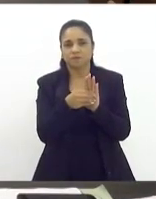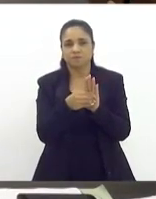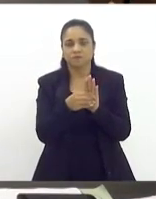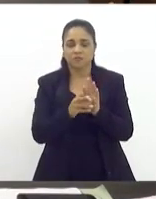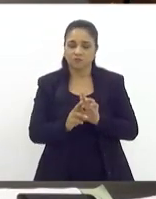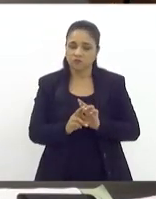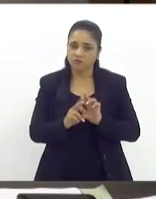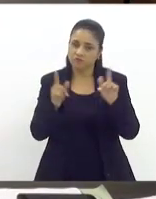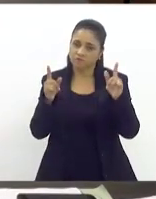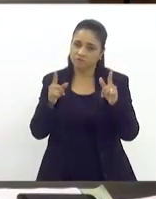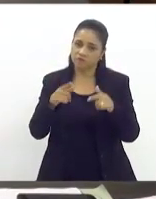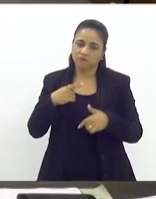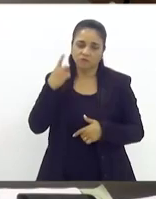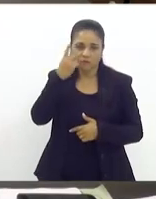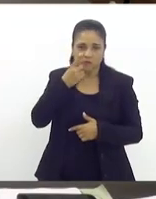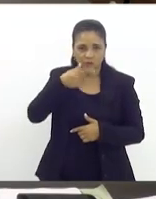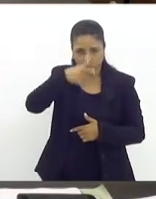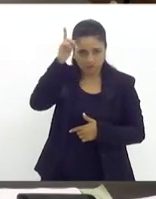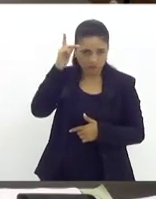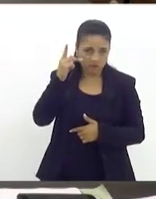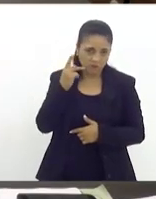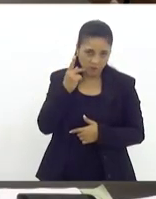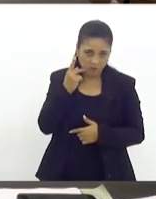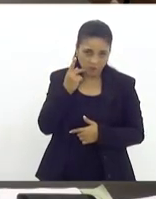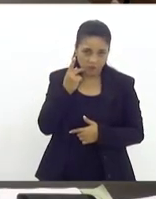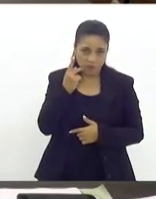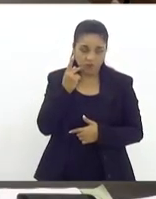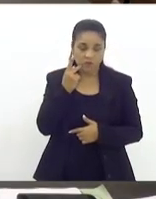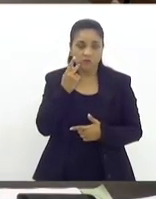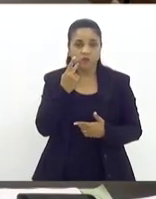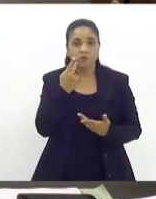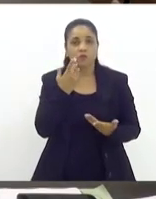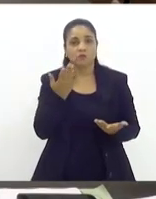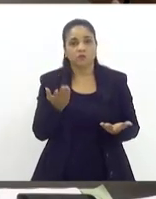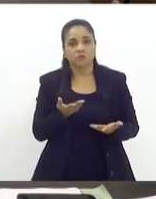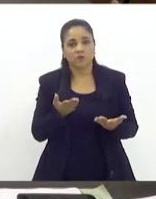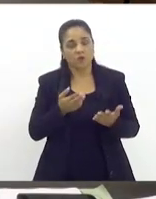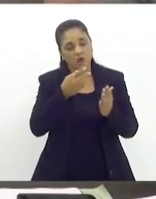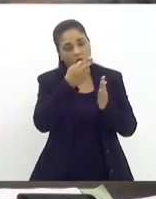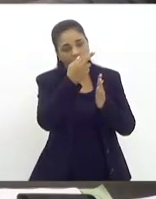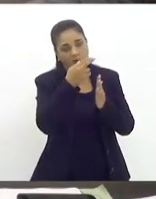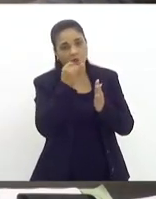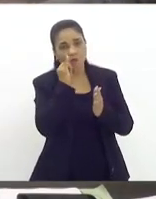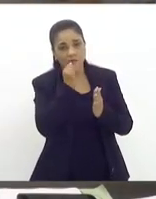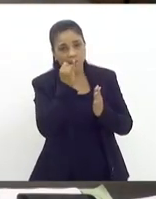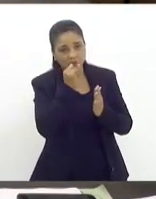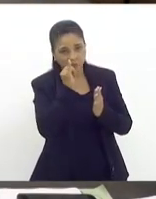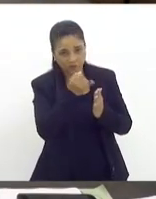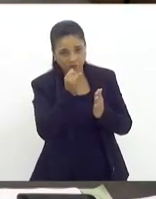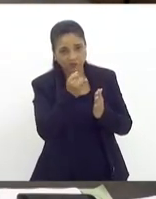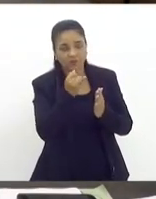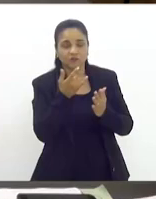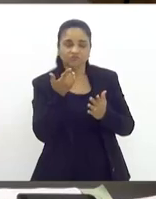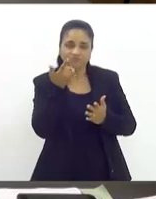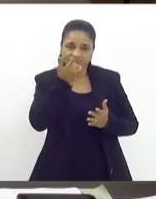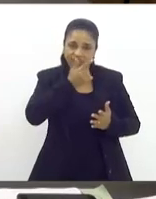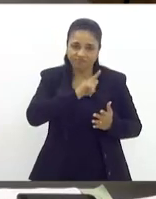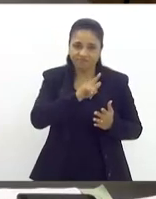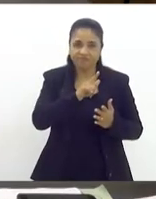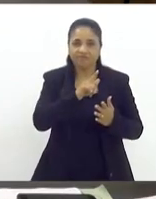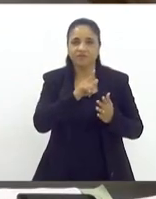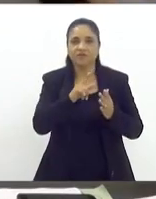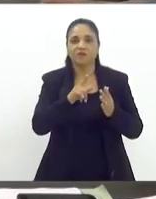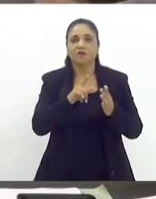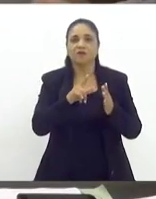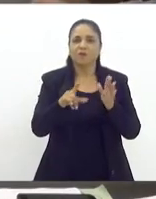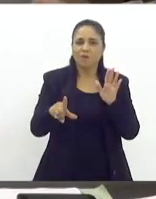divergente do deputado Luiz Paulo e que passa a ser o relator do vencido. Portanto, constitucional com autorizativo.